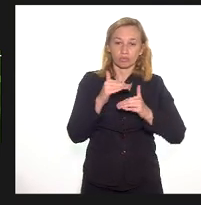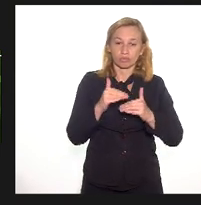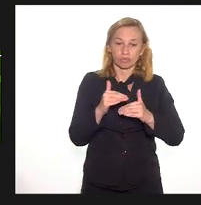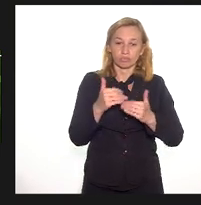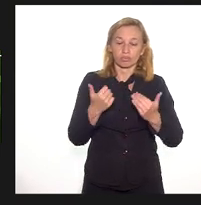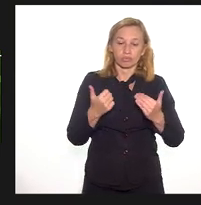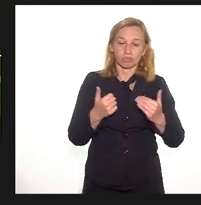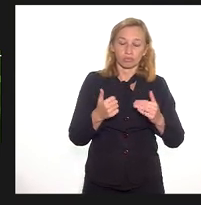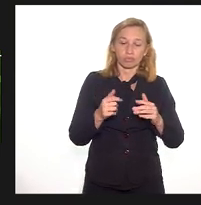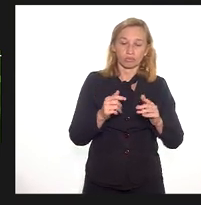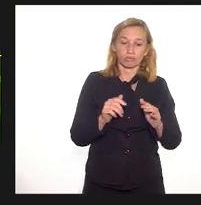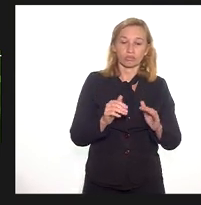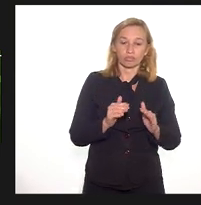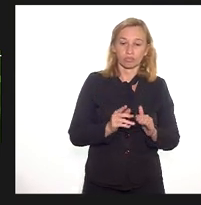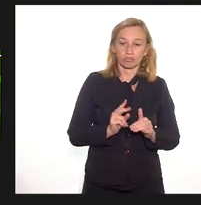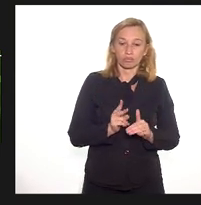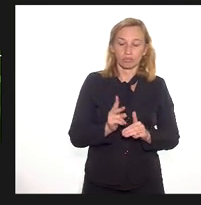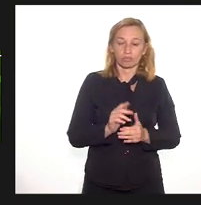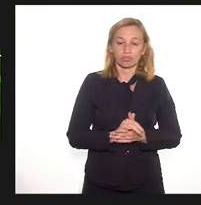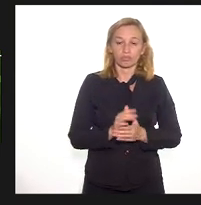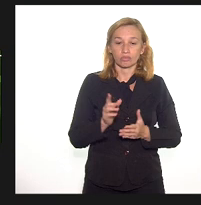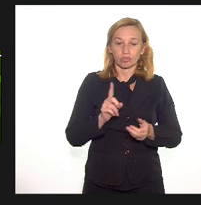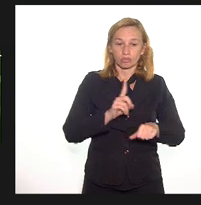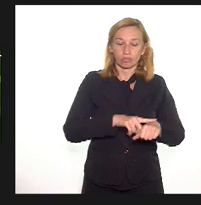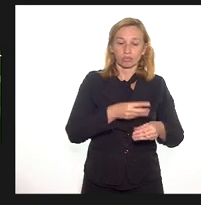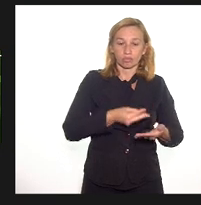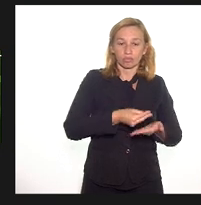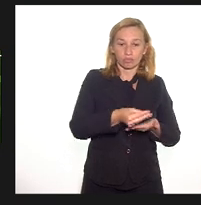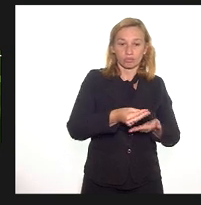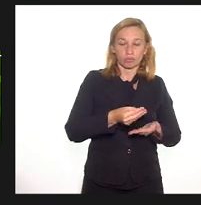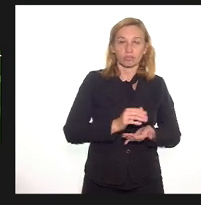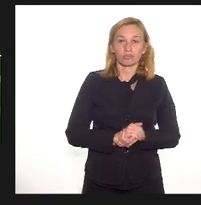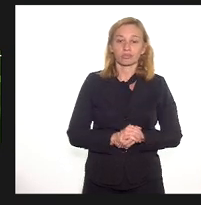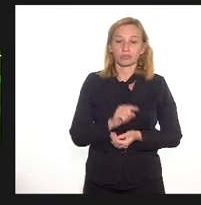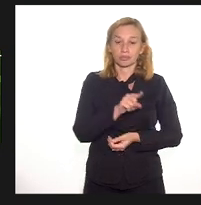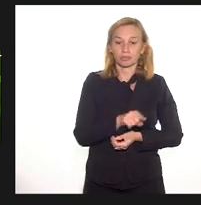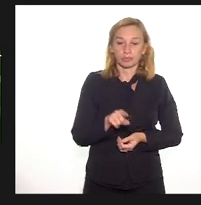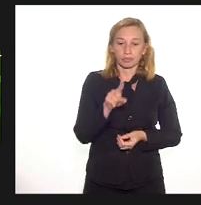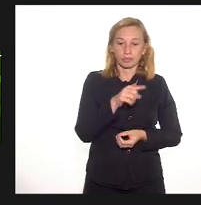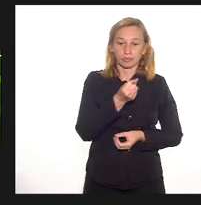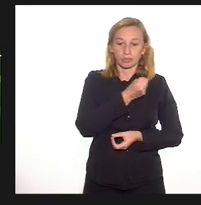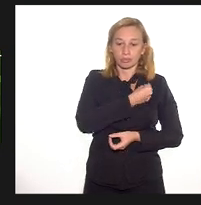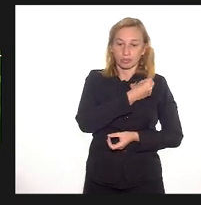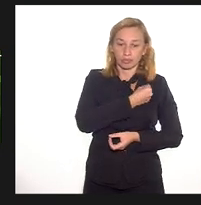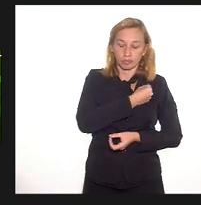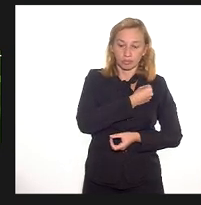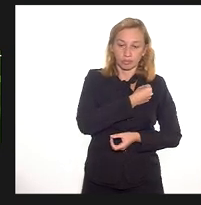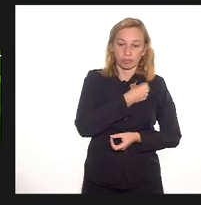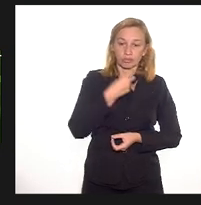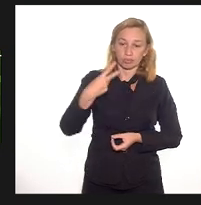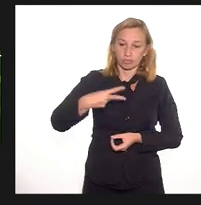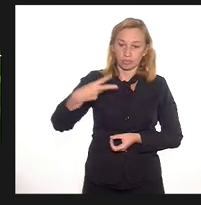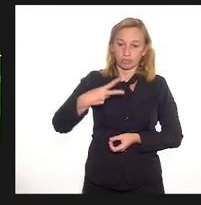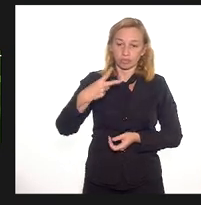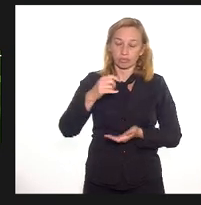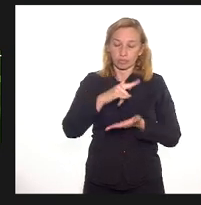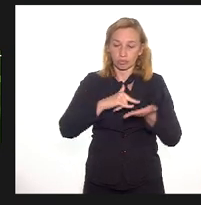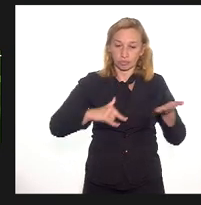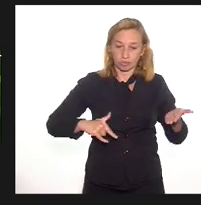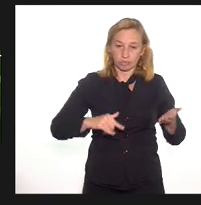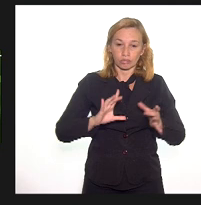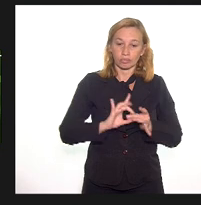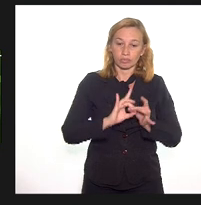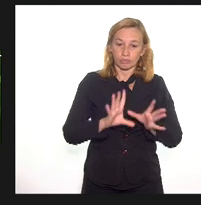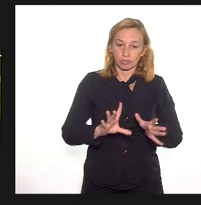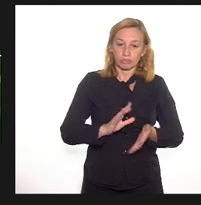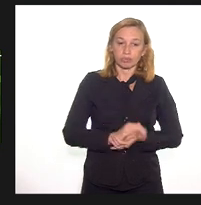está no nosso roadmap de entrega, é que estes dados, estes documentos que vão